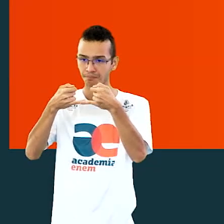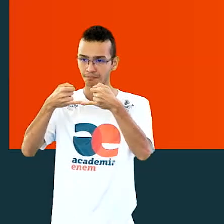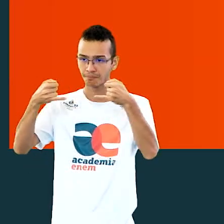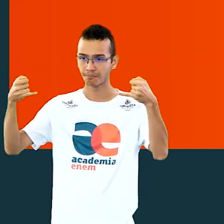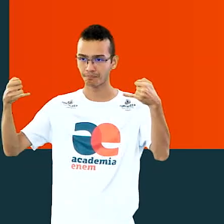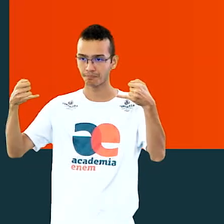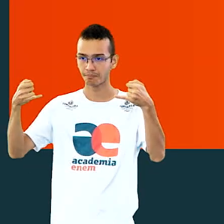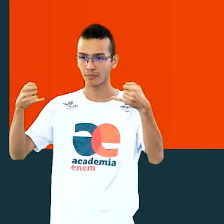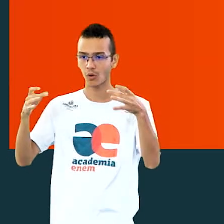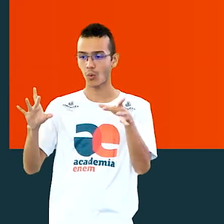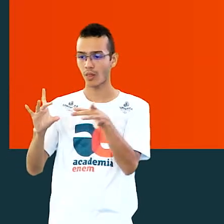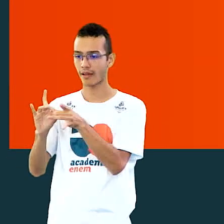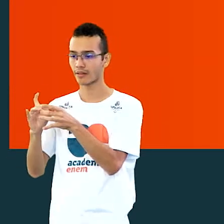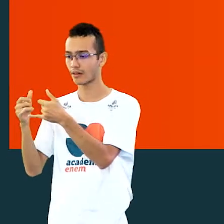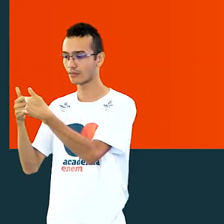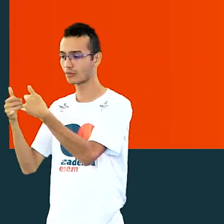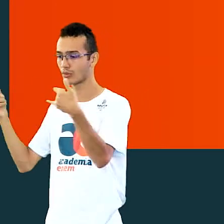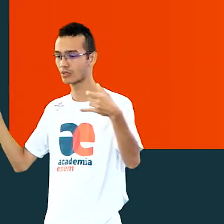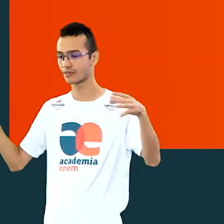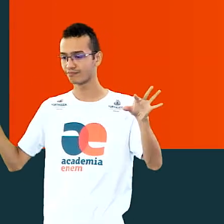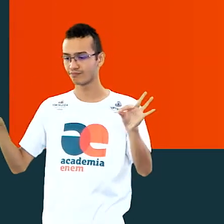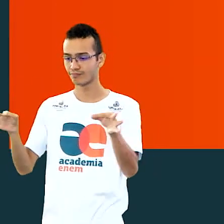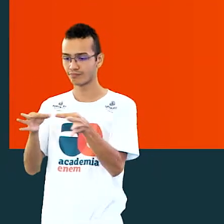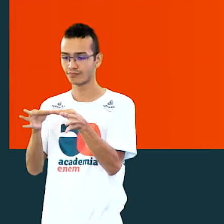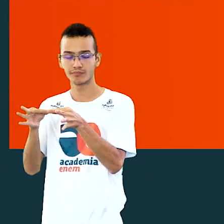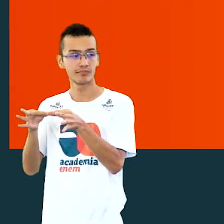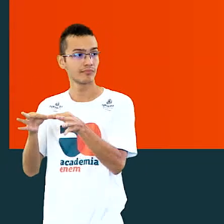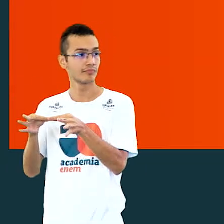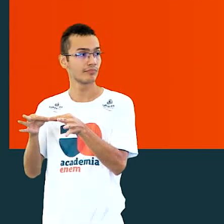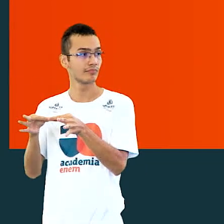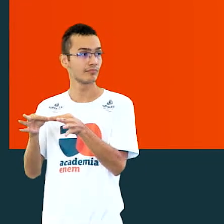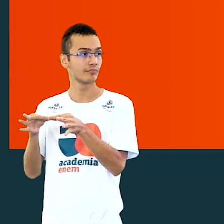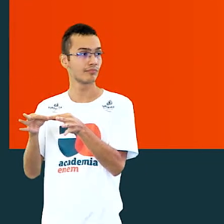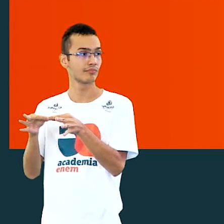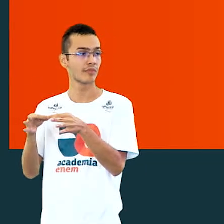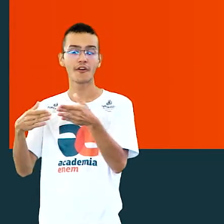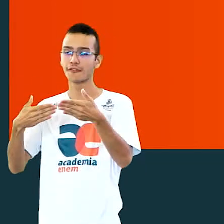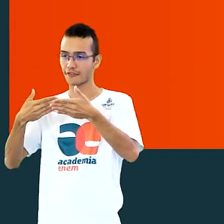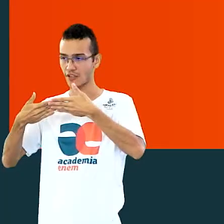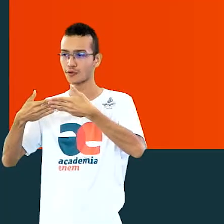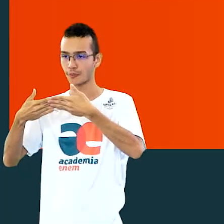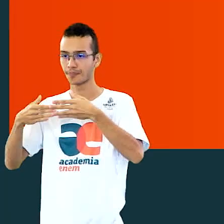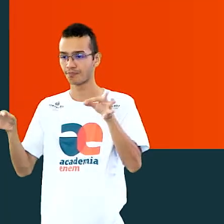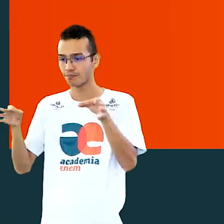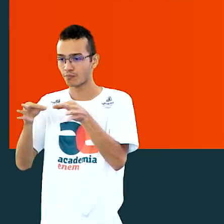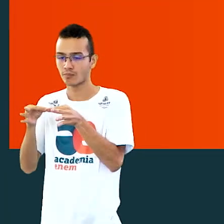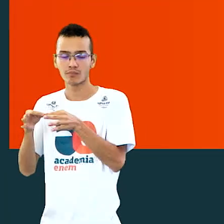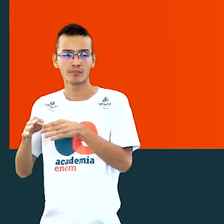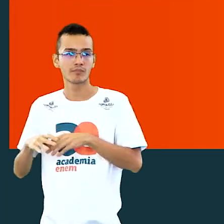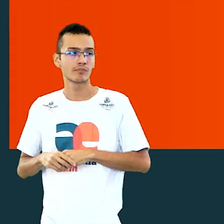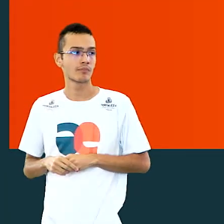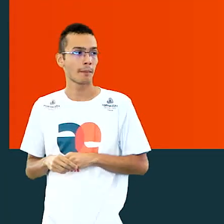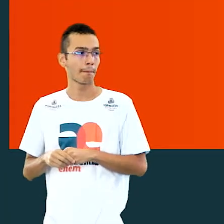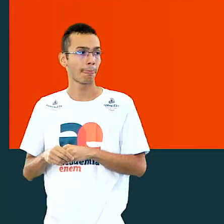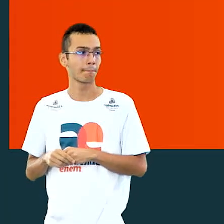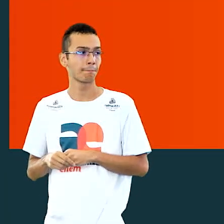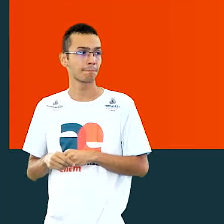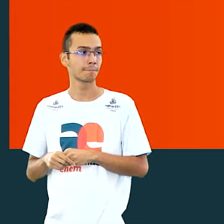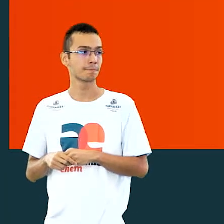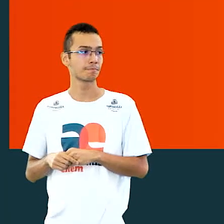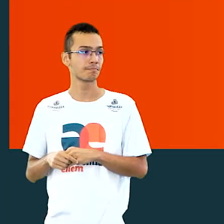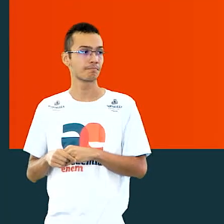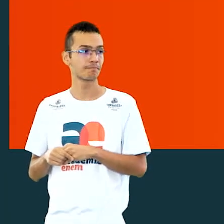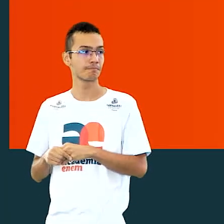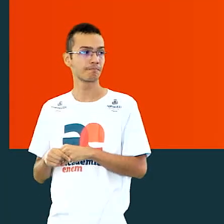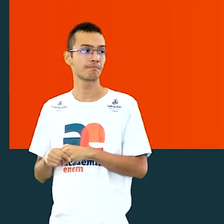fechou o caminho ou não fechou? Fechou. Quem é que abre e fecha essa linha? Os interruptores